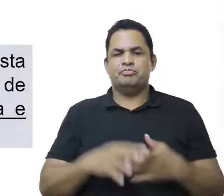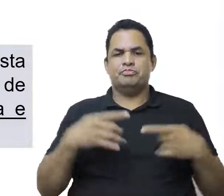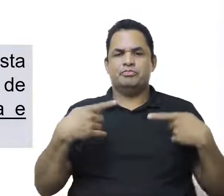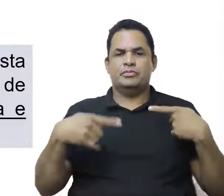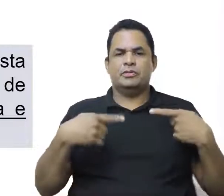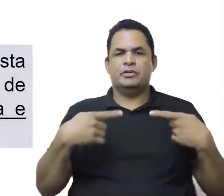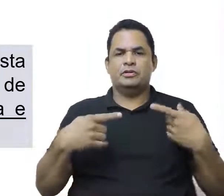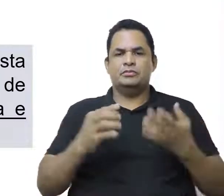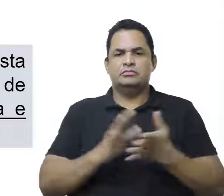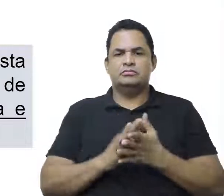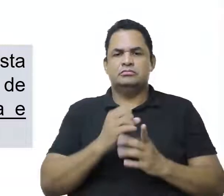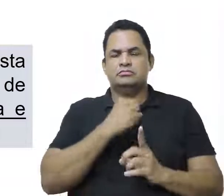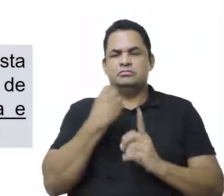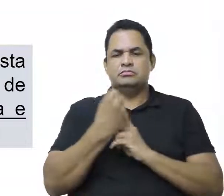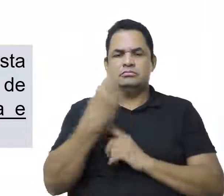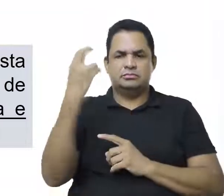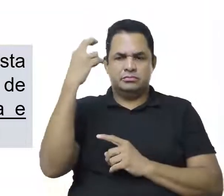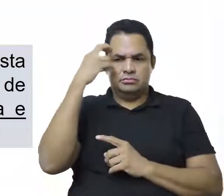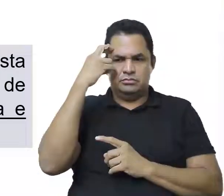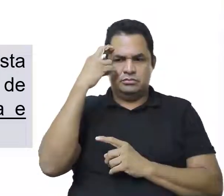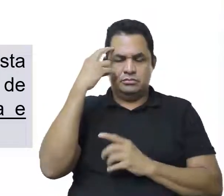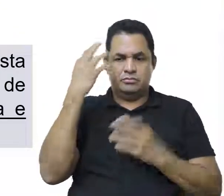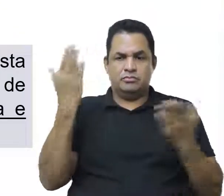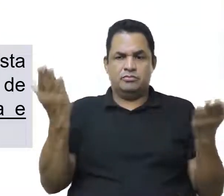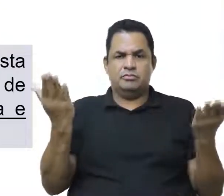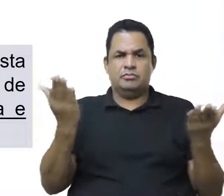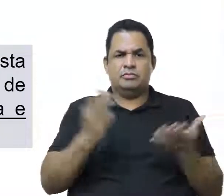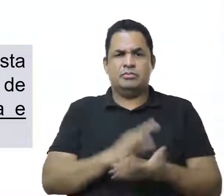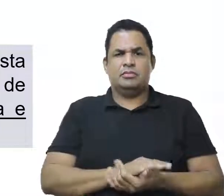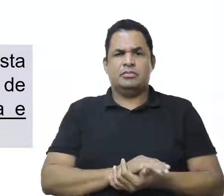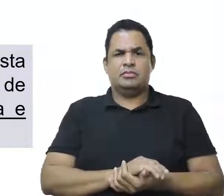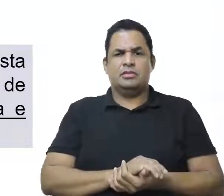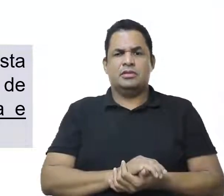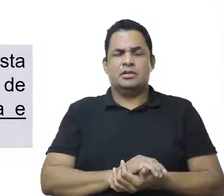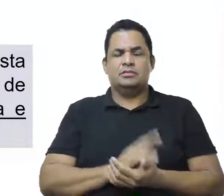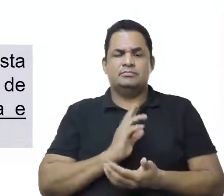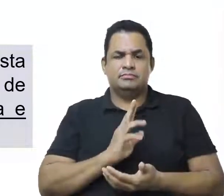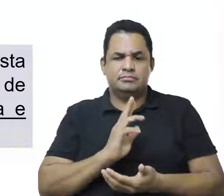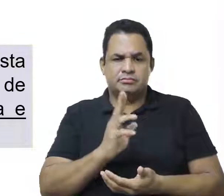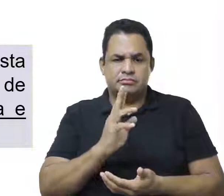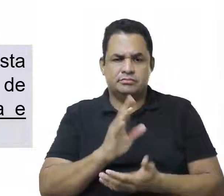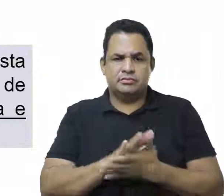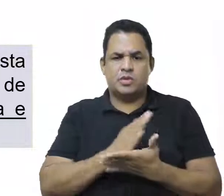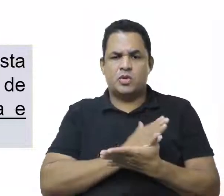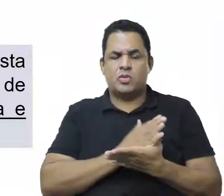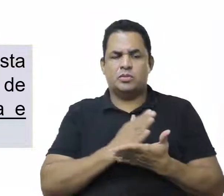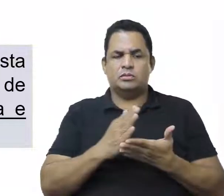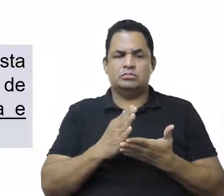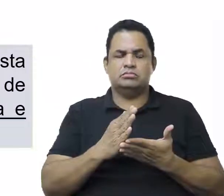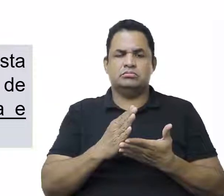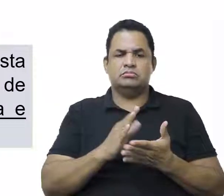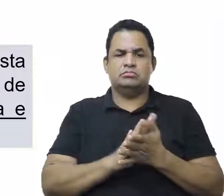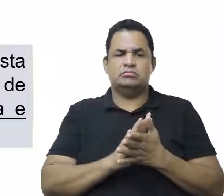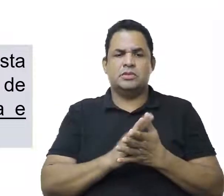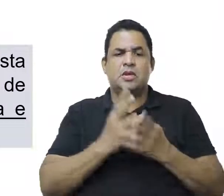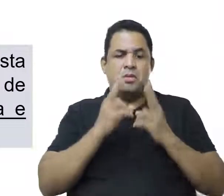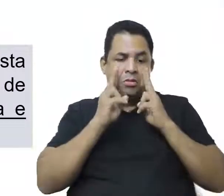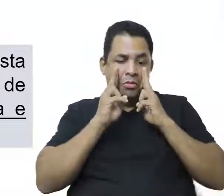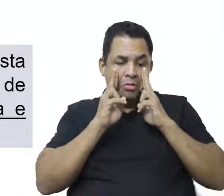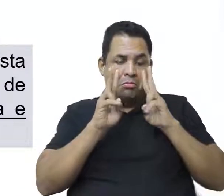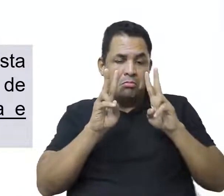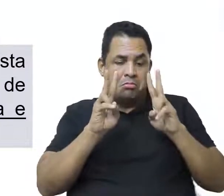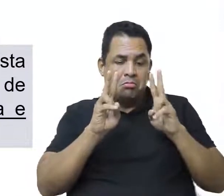e cultural, tá? Então, esse processo que deu início aí de uma forma